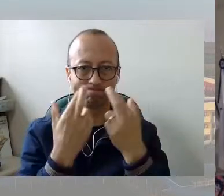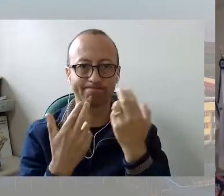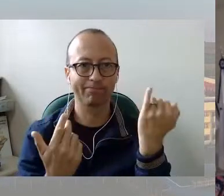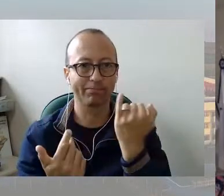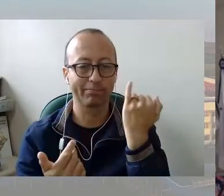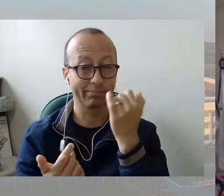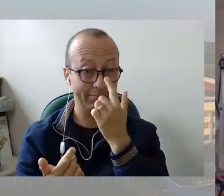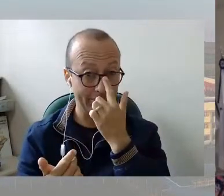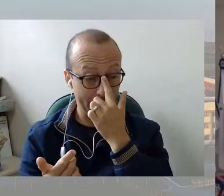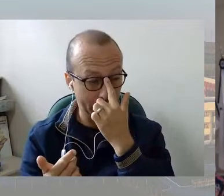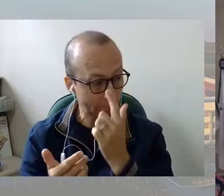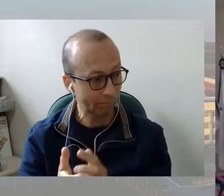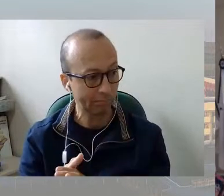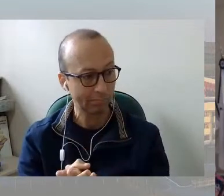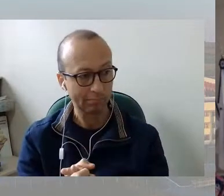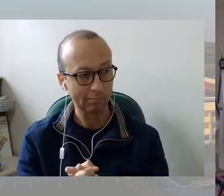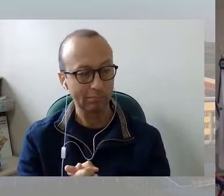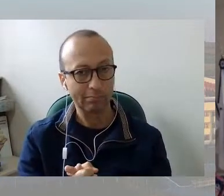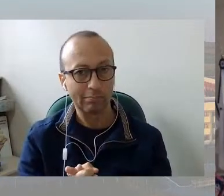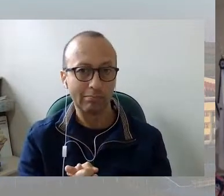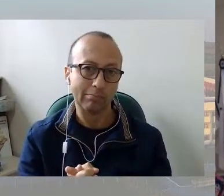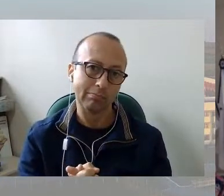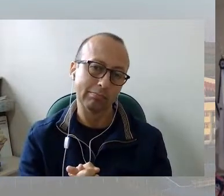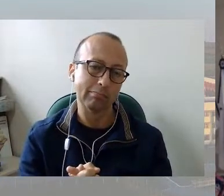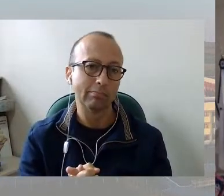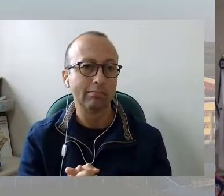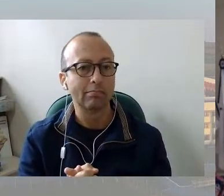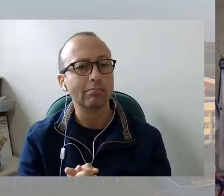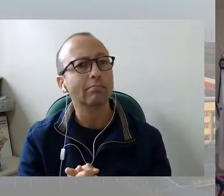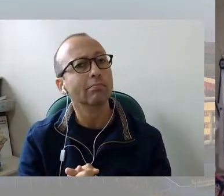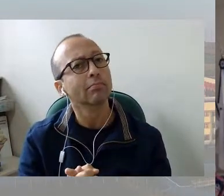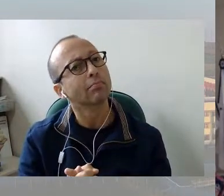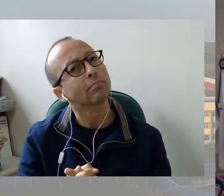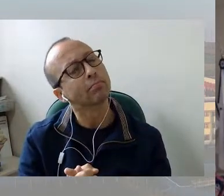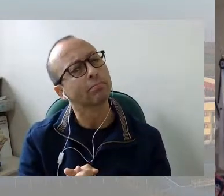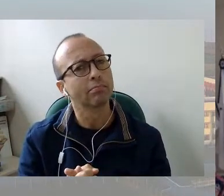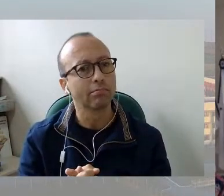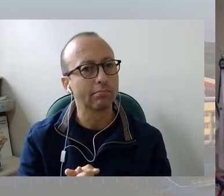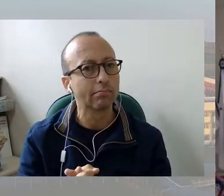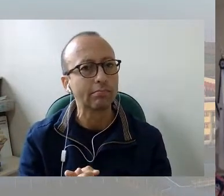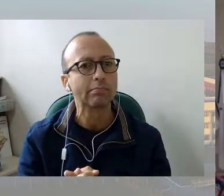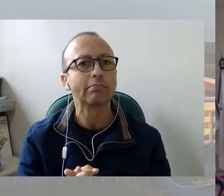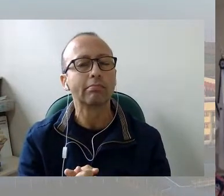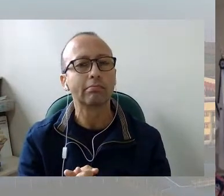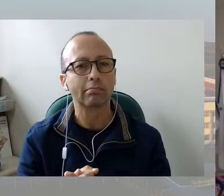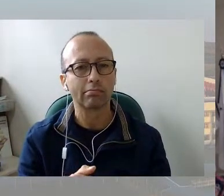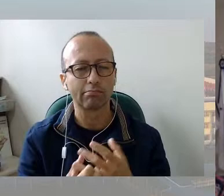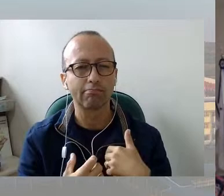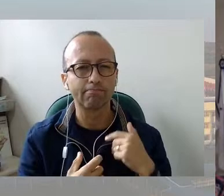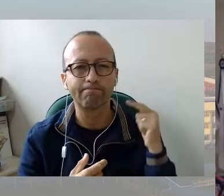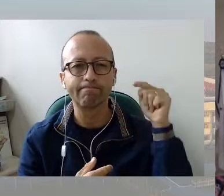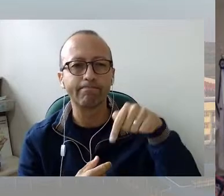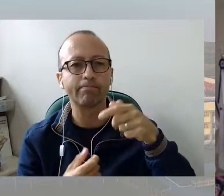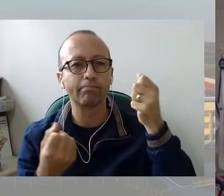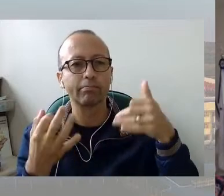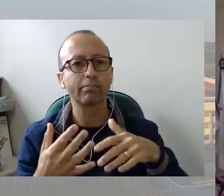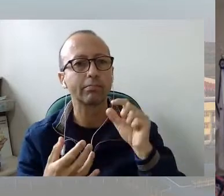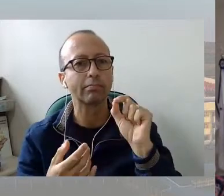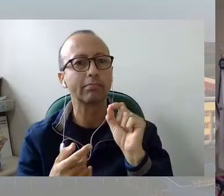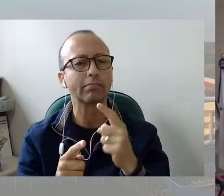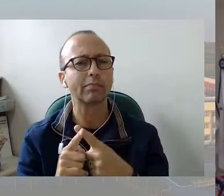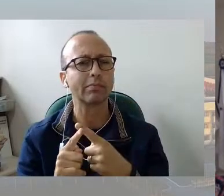sentido. E eu quis falar, embora o